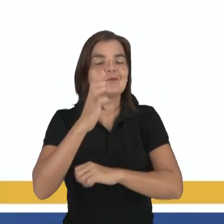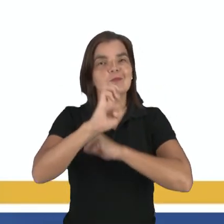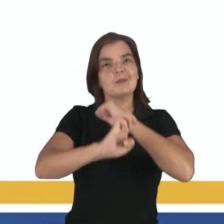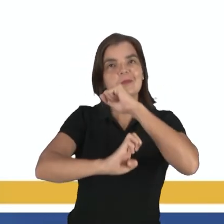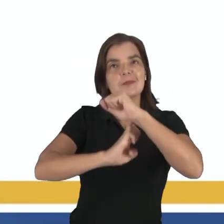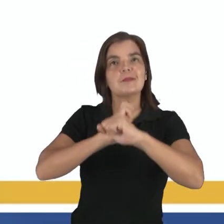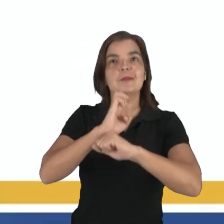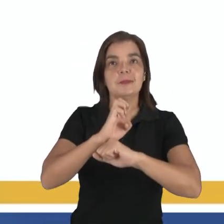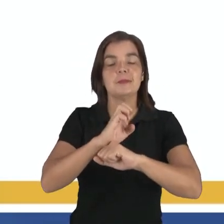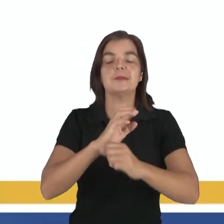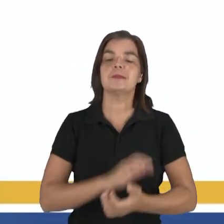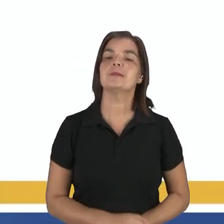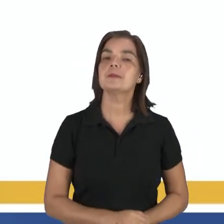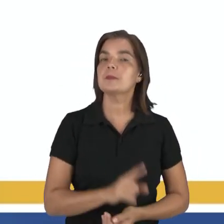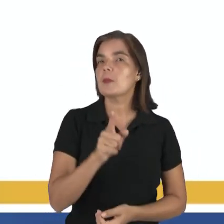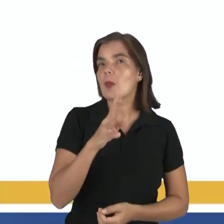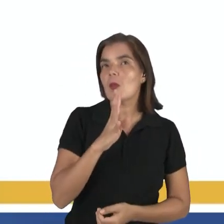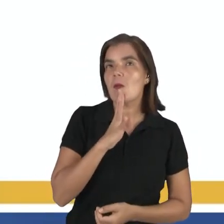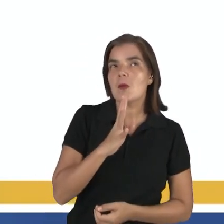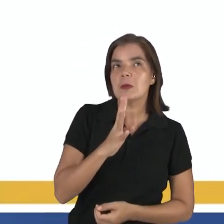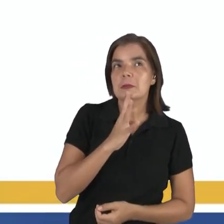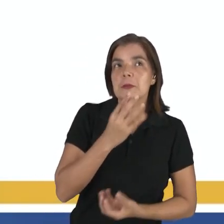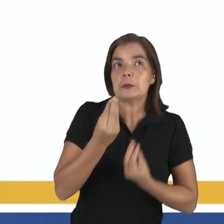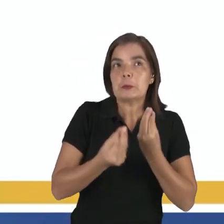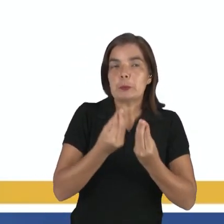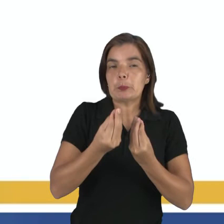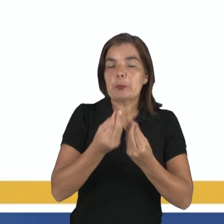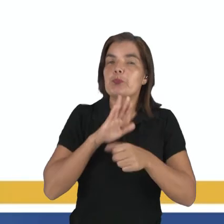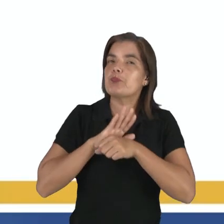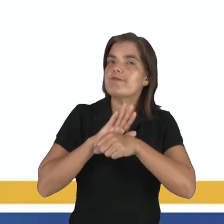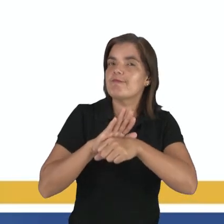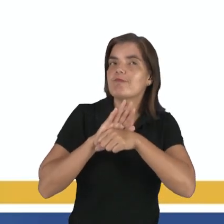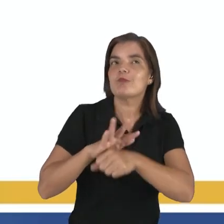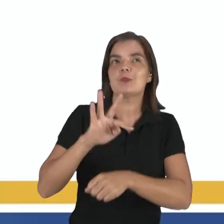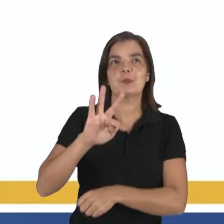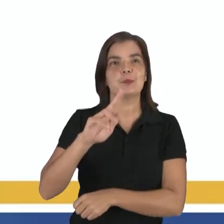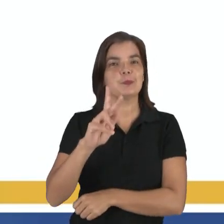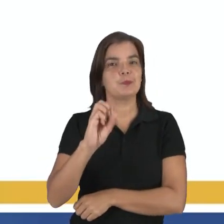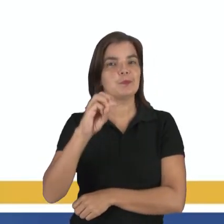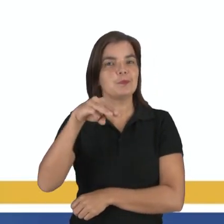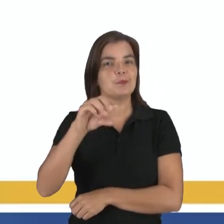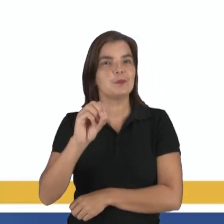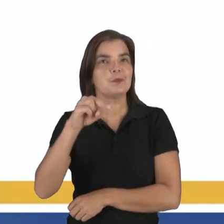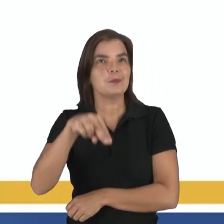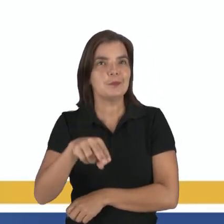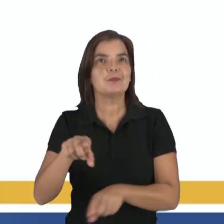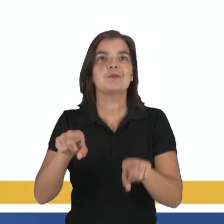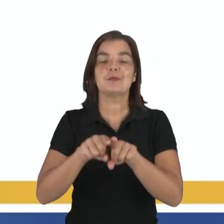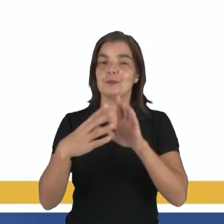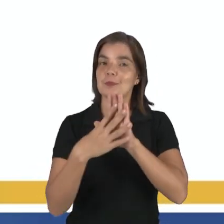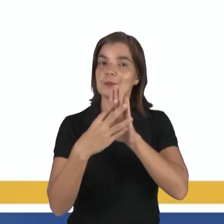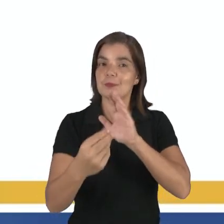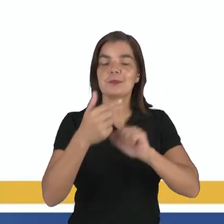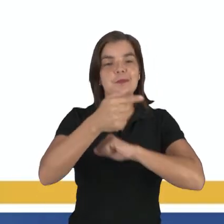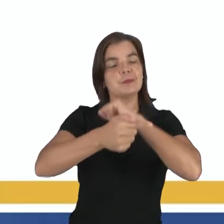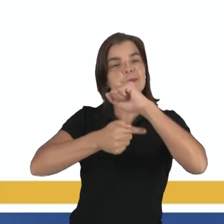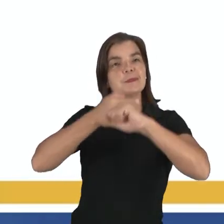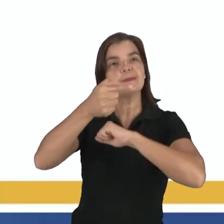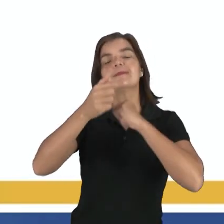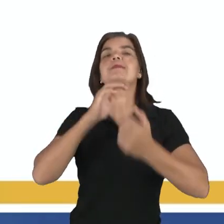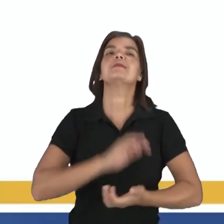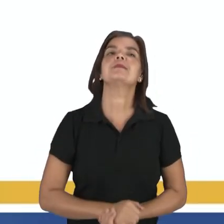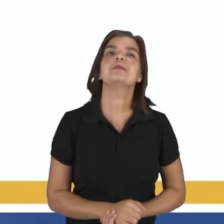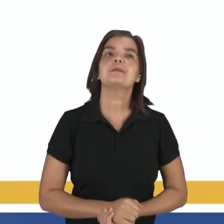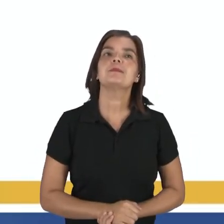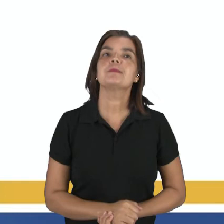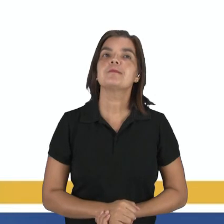como a descoberta do elétron. É conhecida como uma contribuição de Thomson ao seu